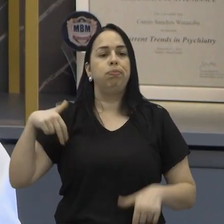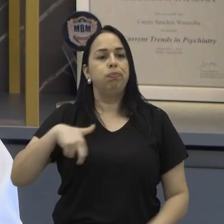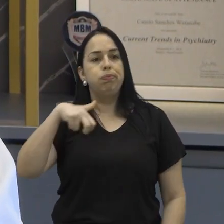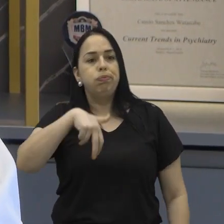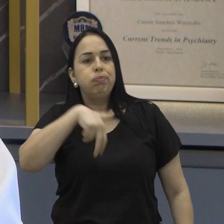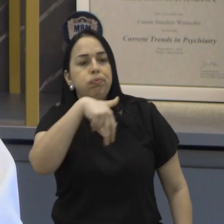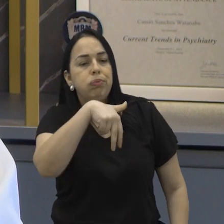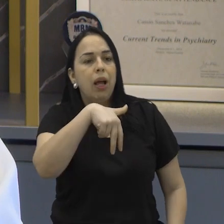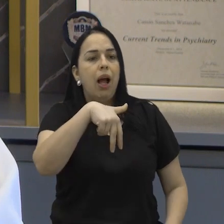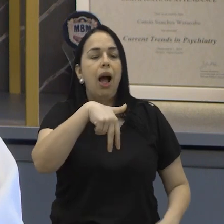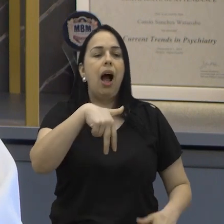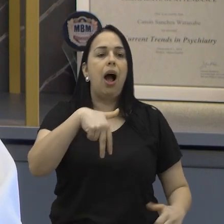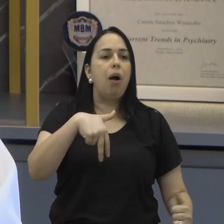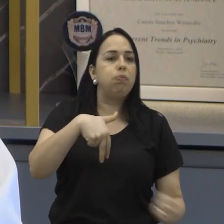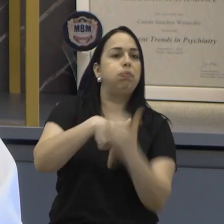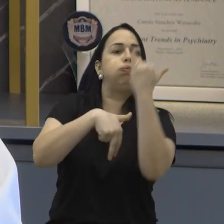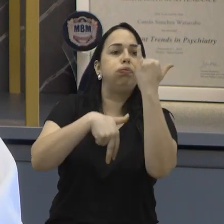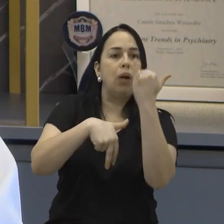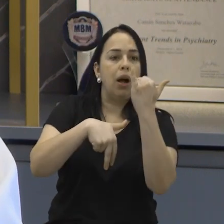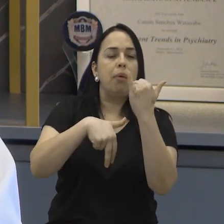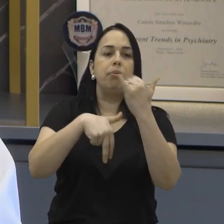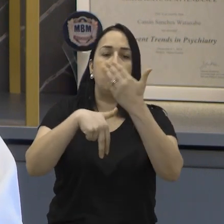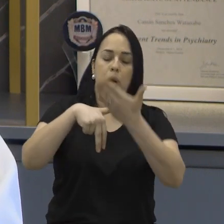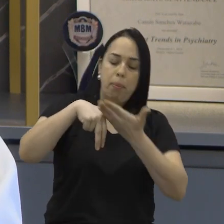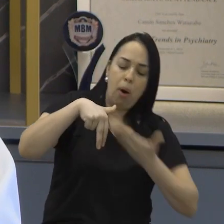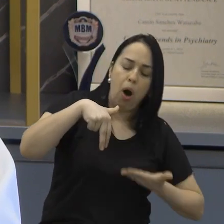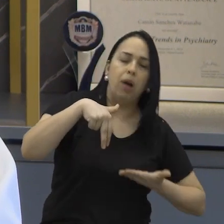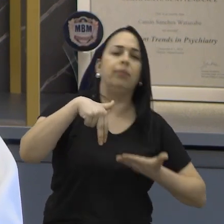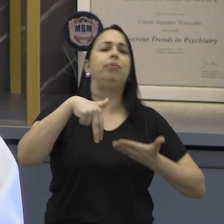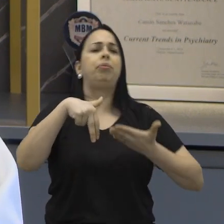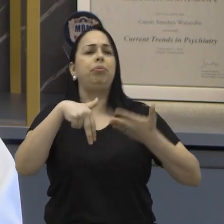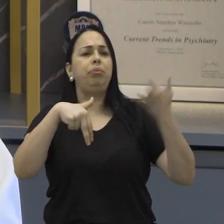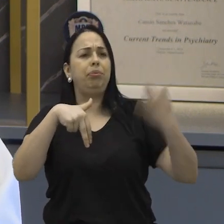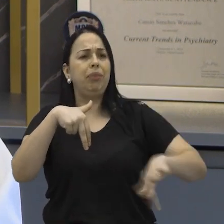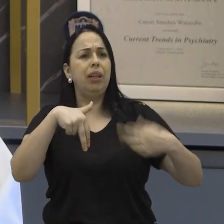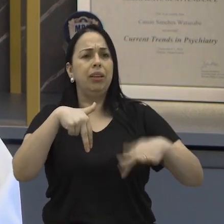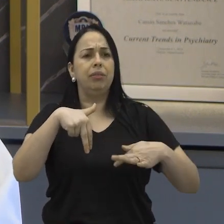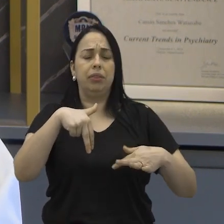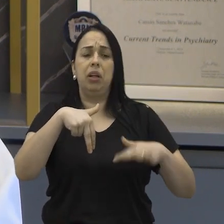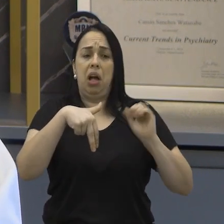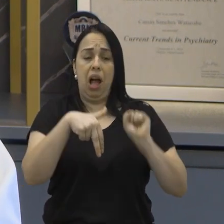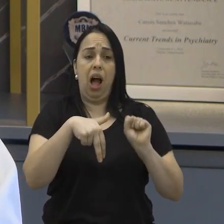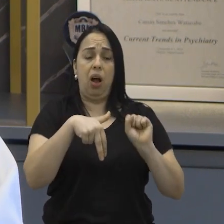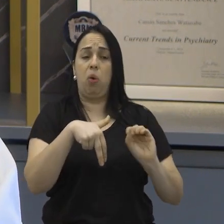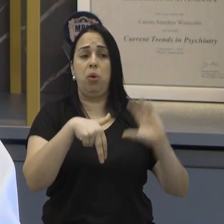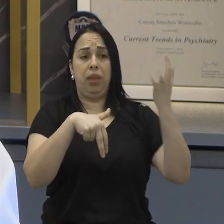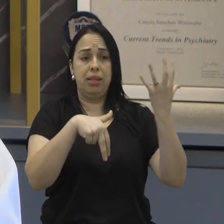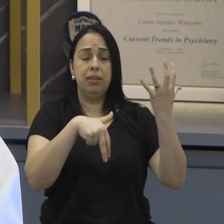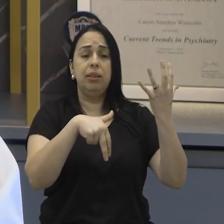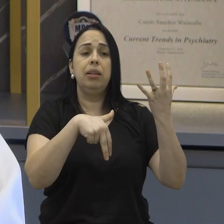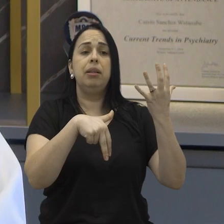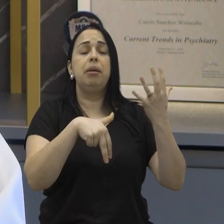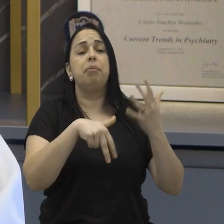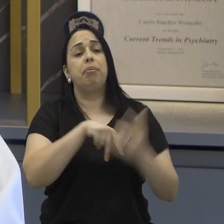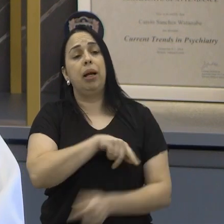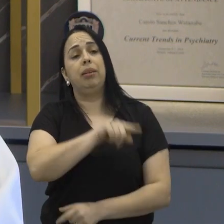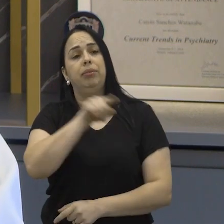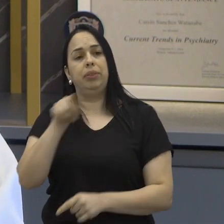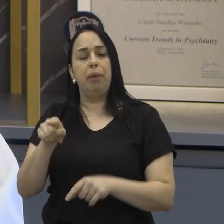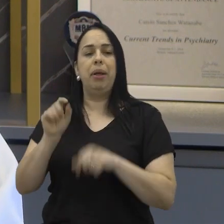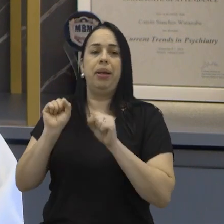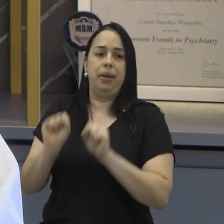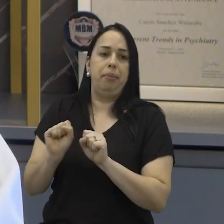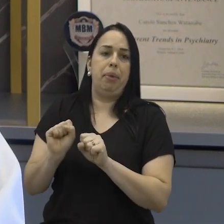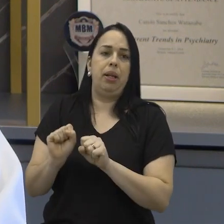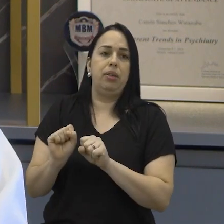um acidente, um trauma, por exemplo, e ele vem a sofrer uma escoriação, um corte, um ferimento, isso é uma lesão tecidual. Tá?